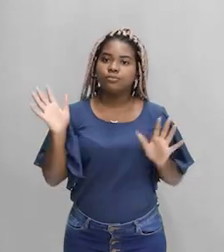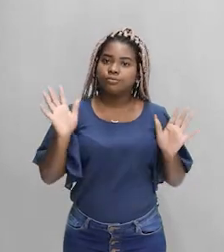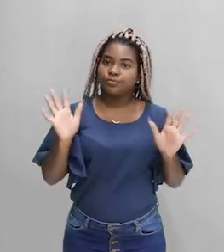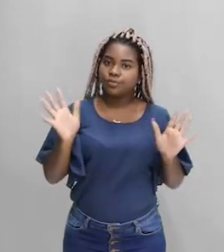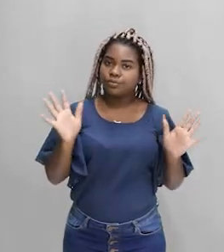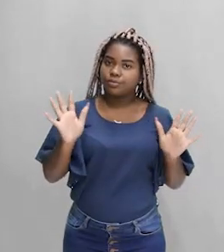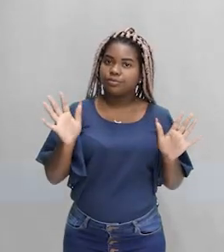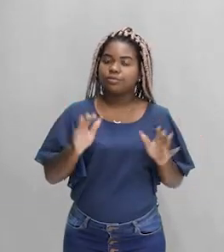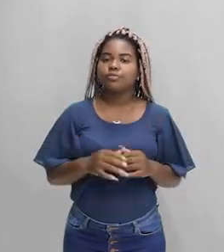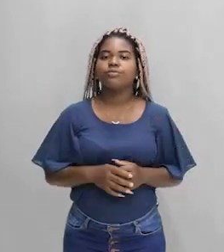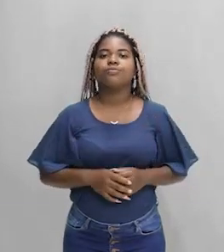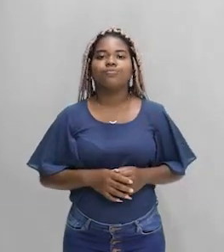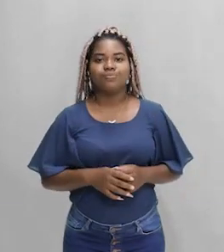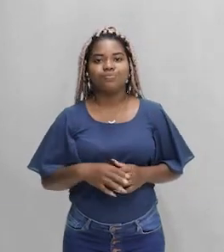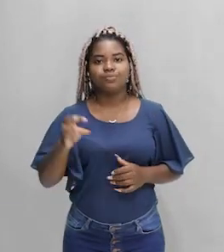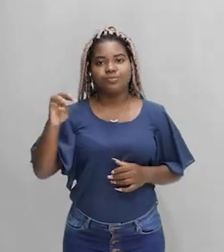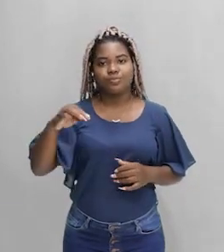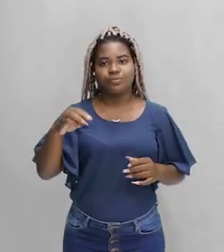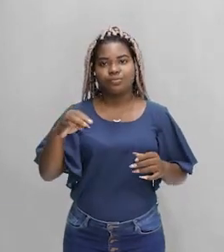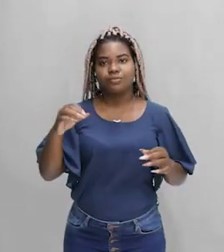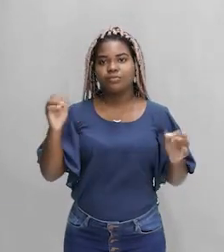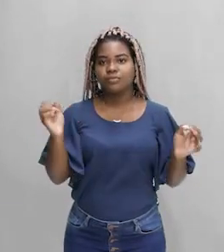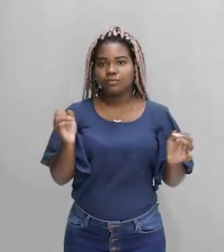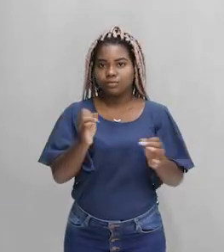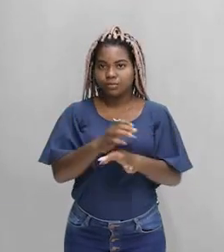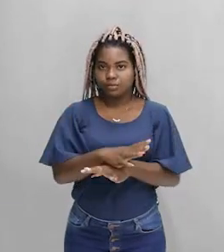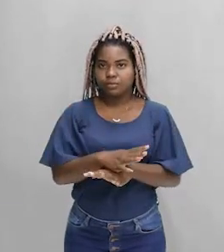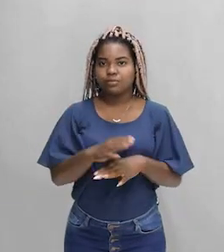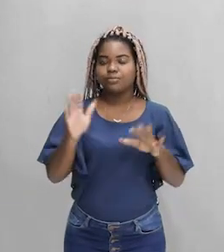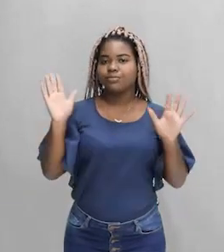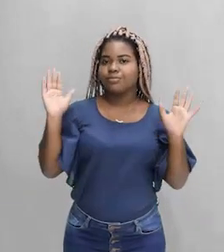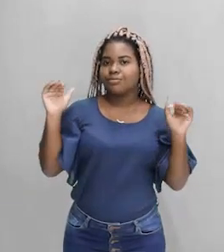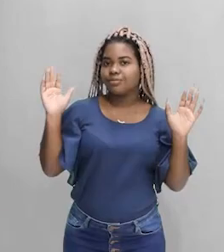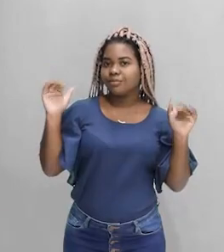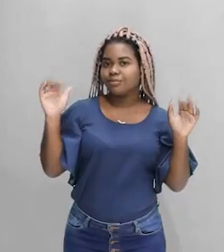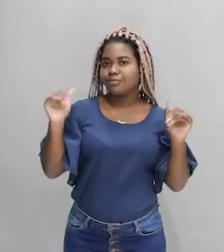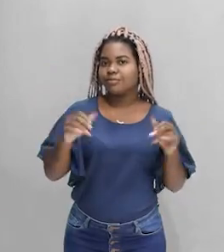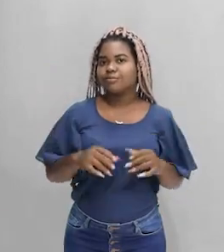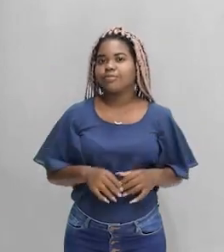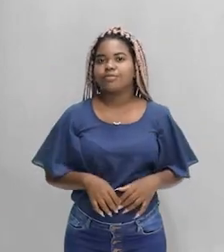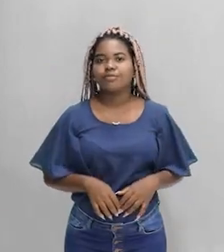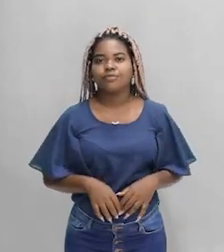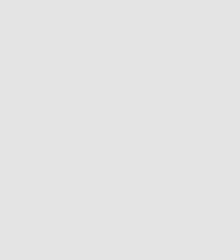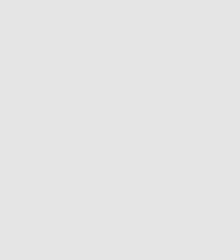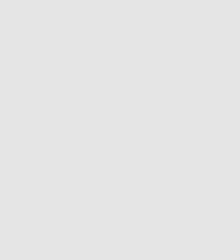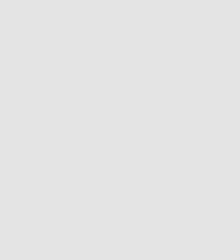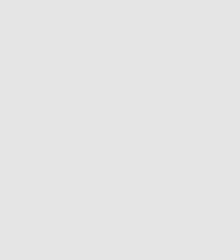com Deus. Até a nossa próxima aula, que vai ser já já. Tchau, tchau!